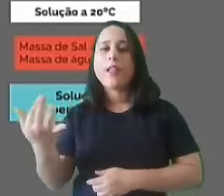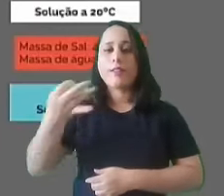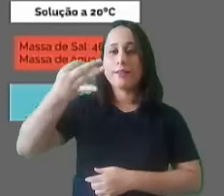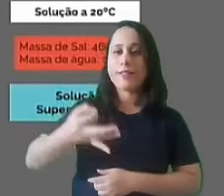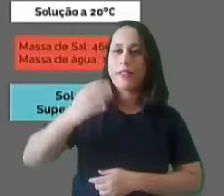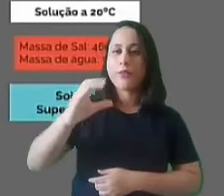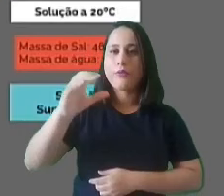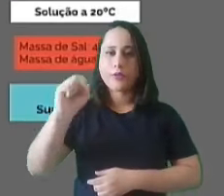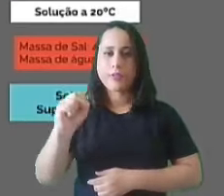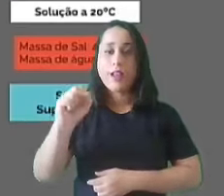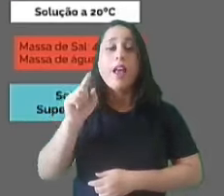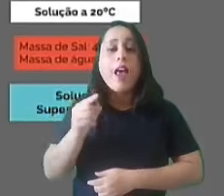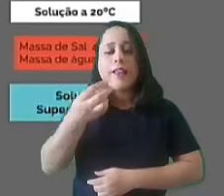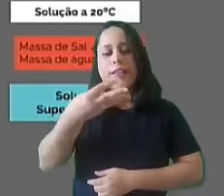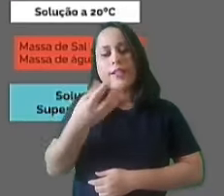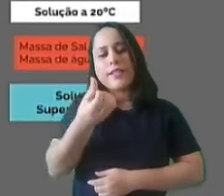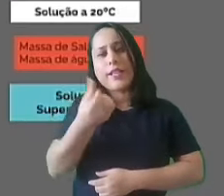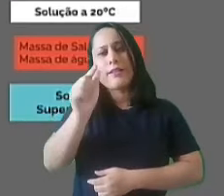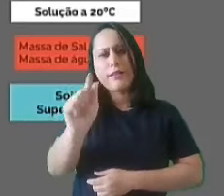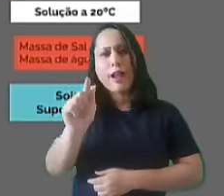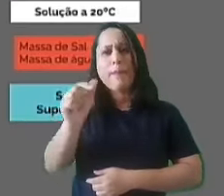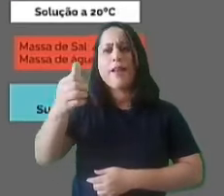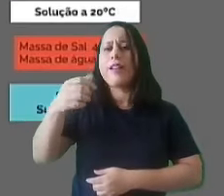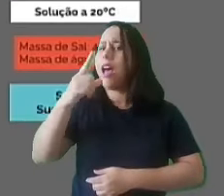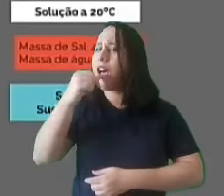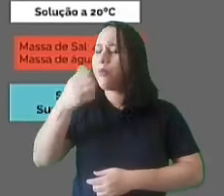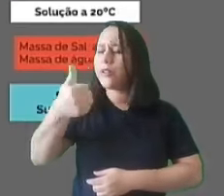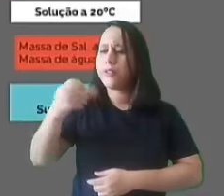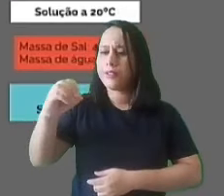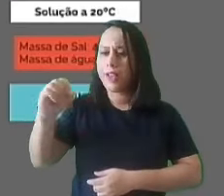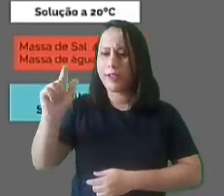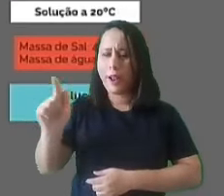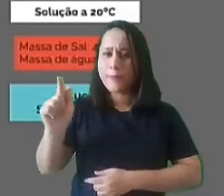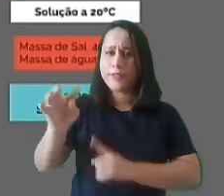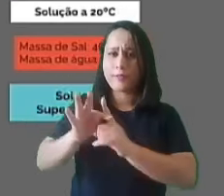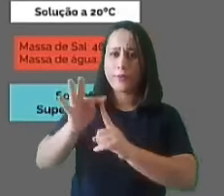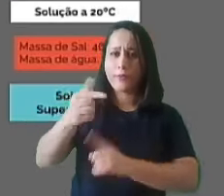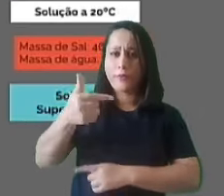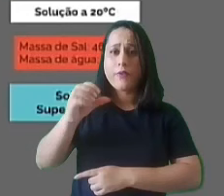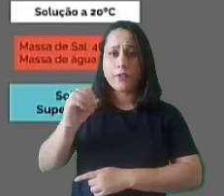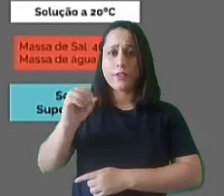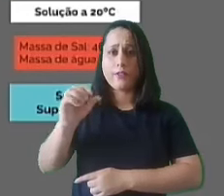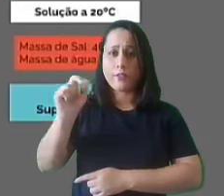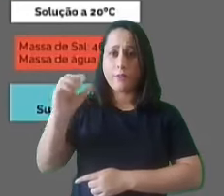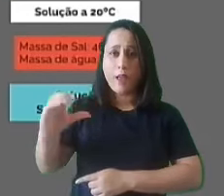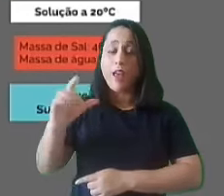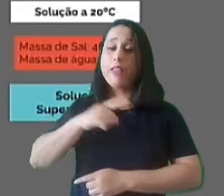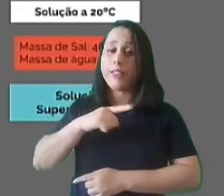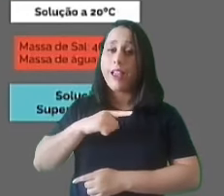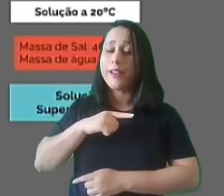quantidade de soluto dissolvido será maior. Então, se o coeficiente de